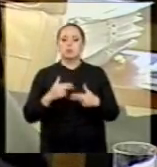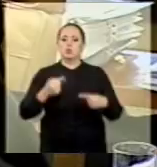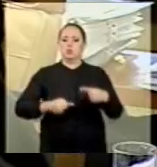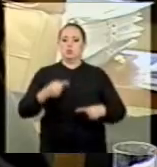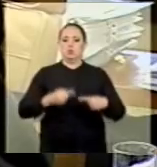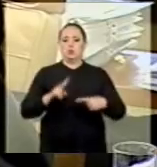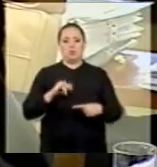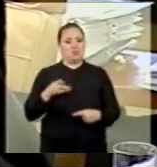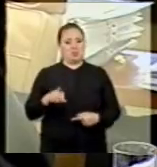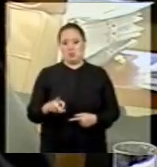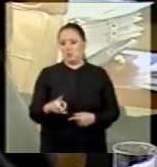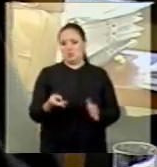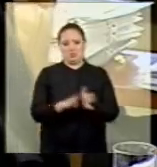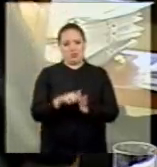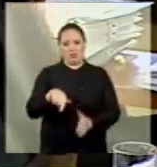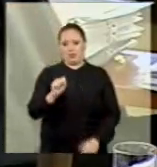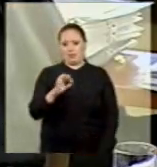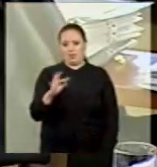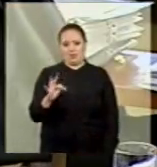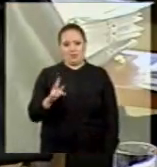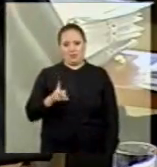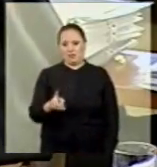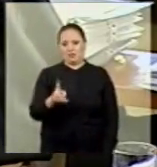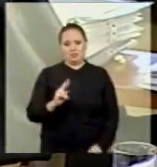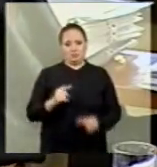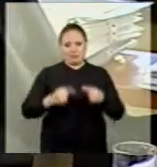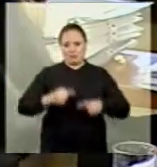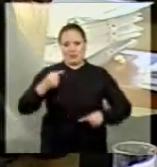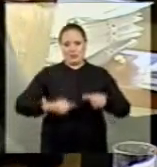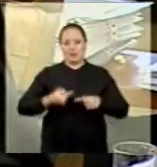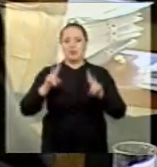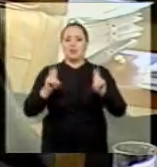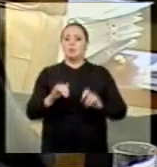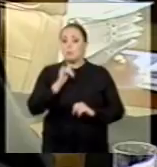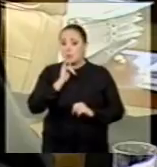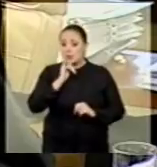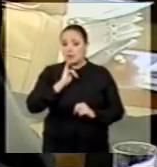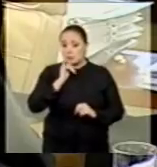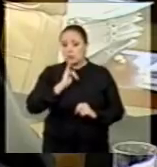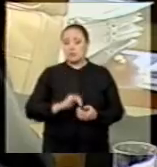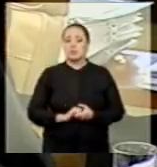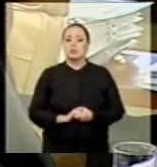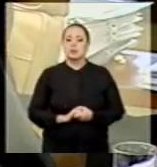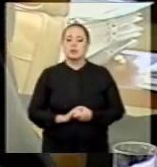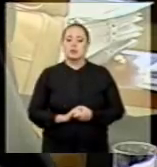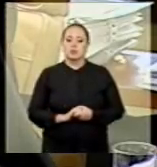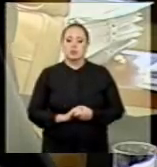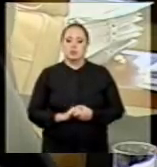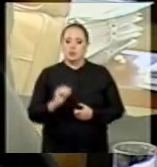que continuarão a vir a este Supremo Tribunal Federal relativas a, por exemplo, o